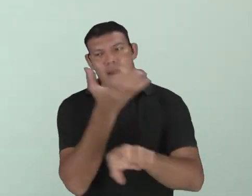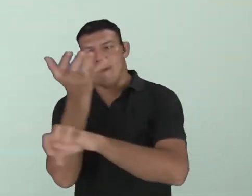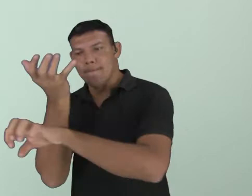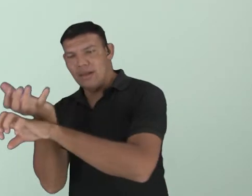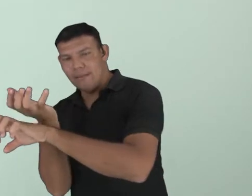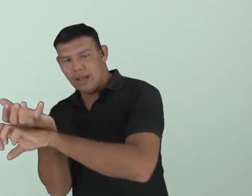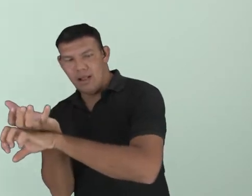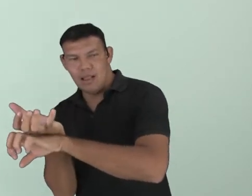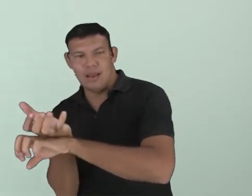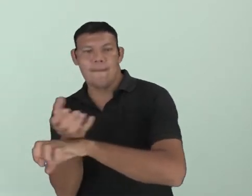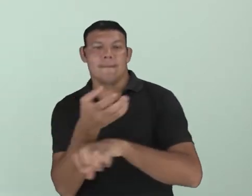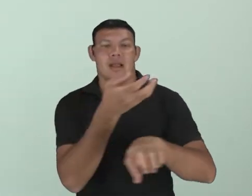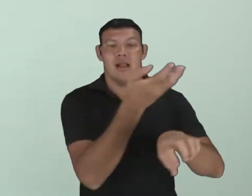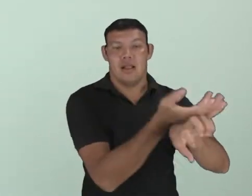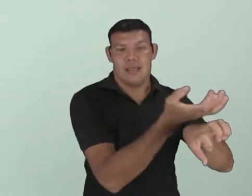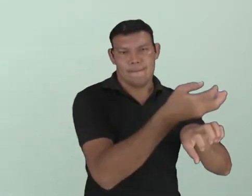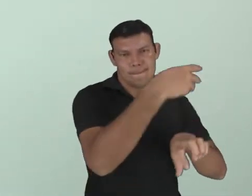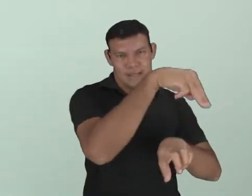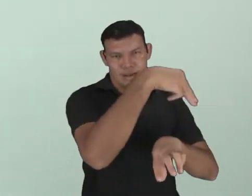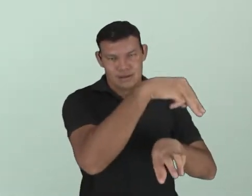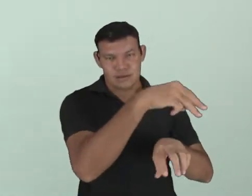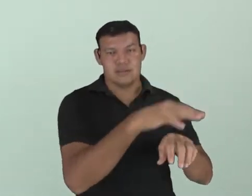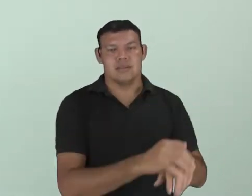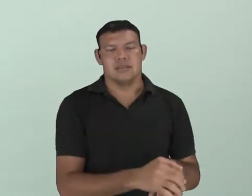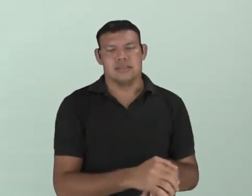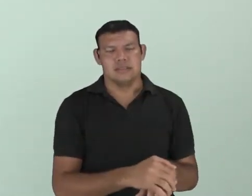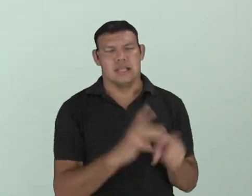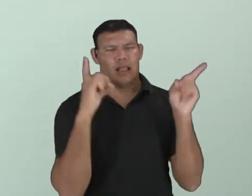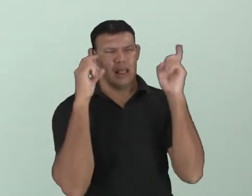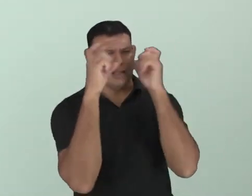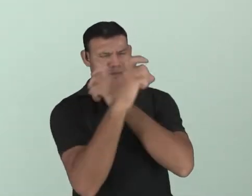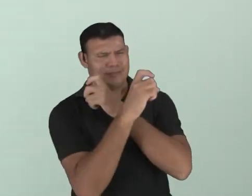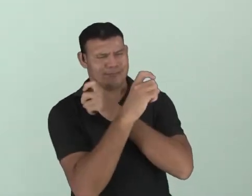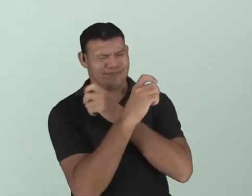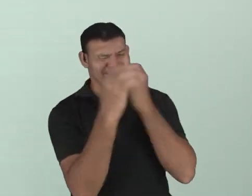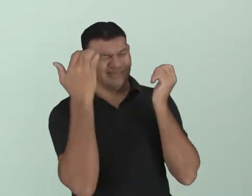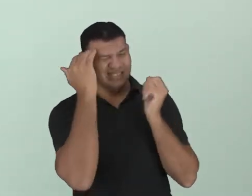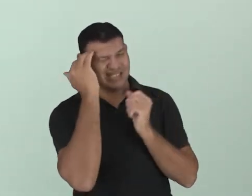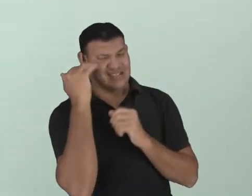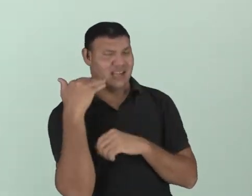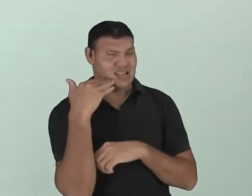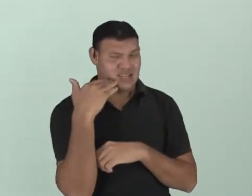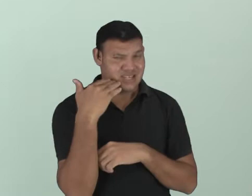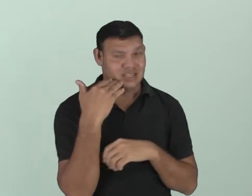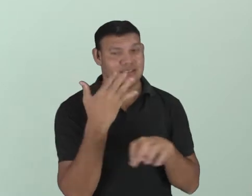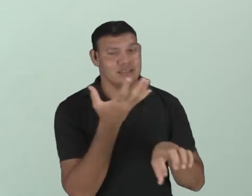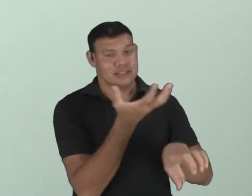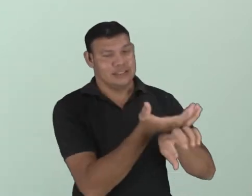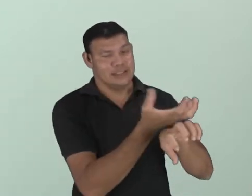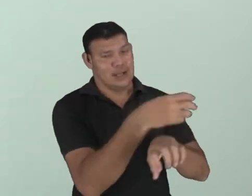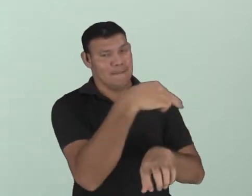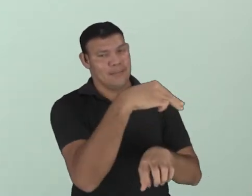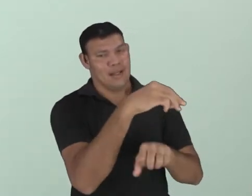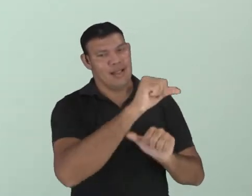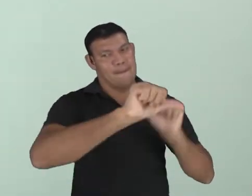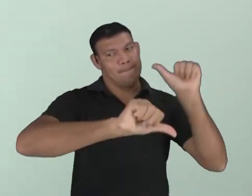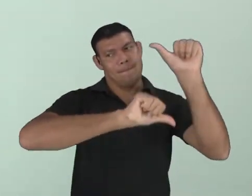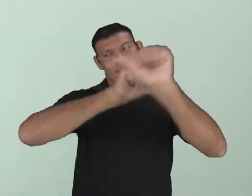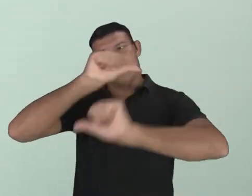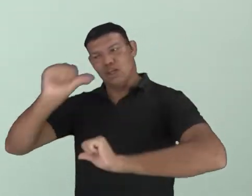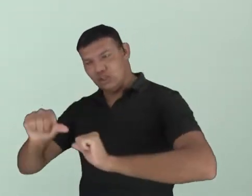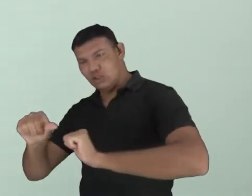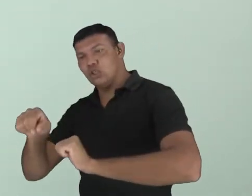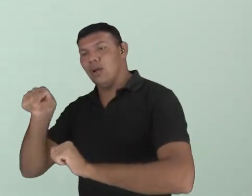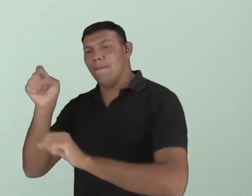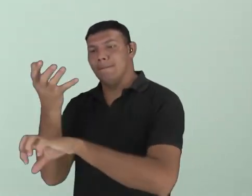disciplina de matemática e empacou ali, por exemplo, num conteúdo ou em uma questão, uma das formas é você trocar e passar para uma